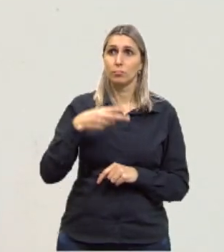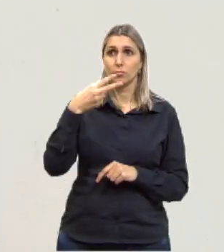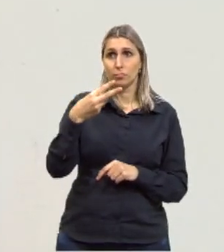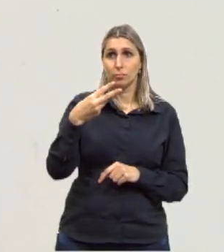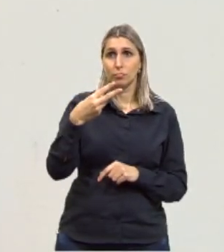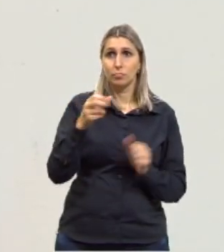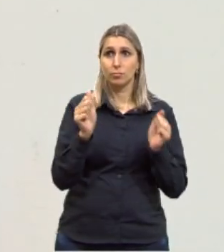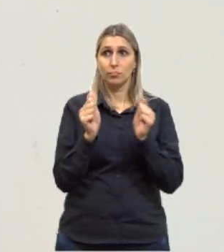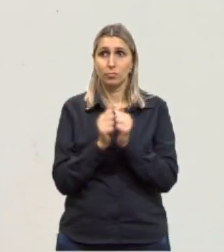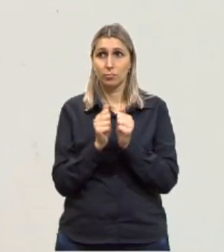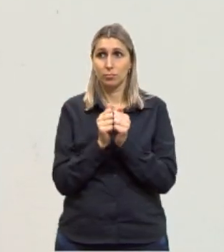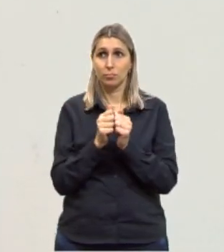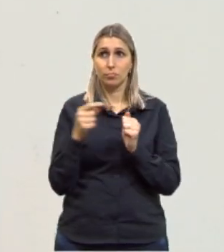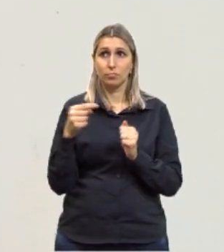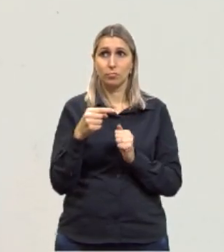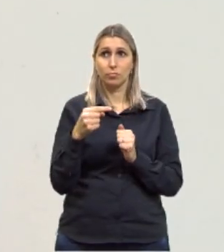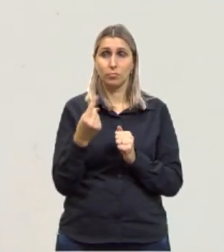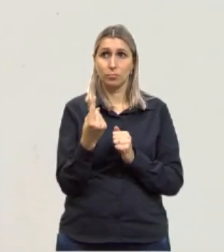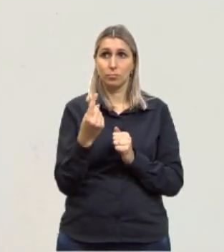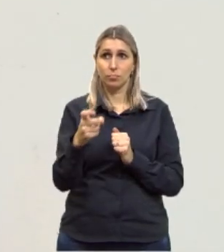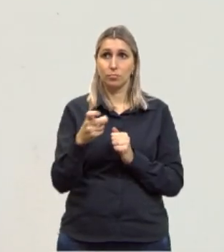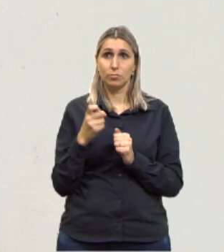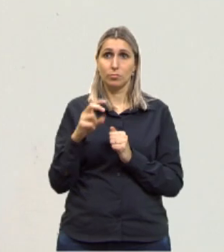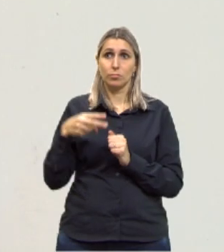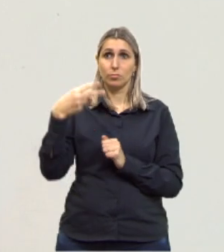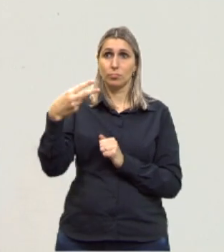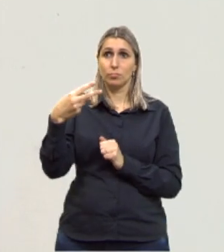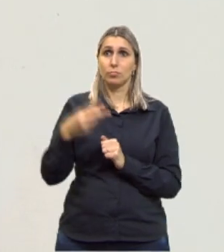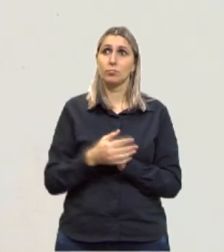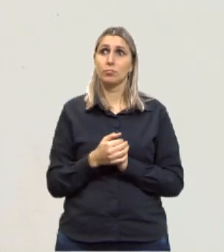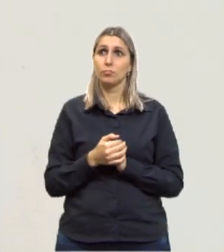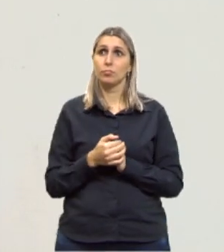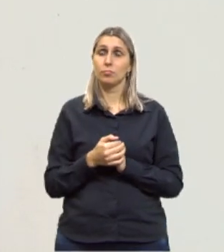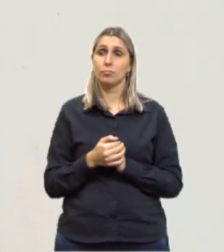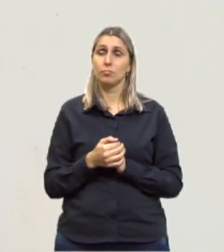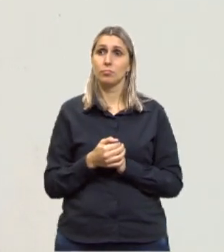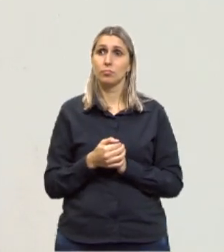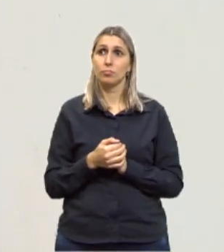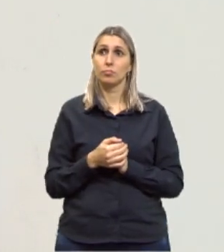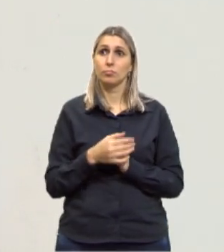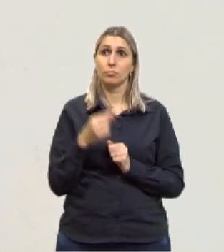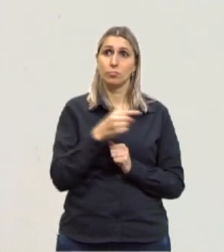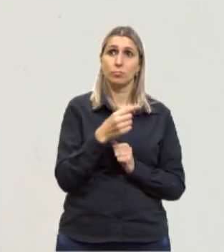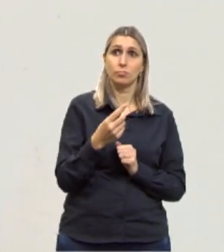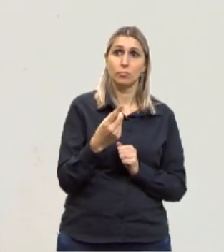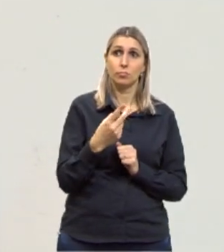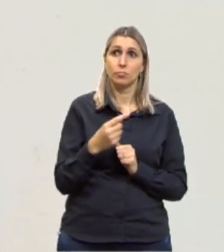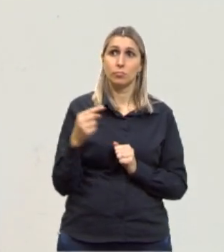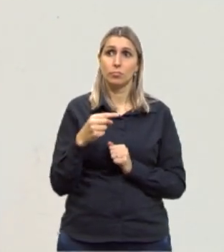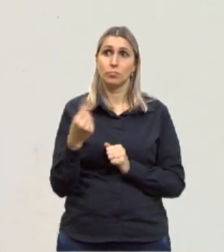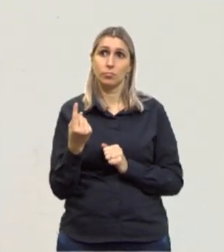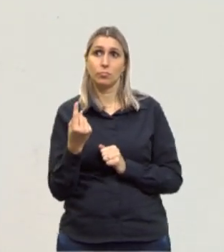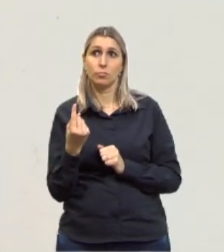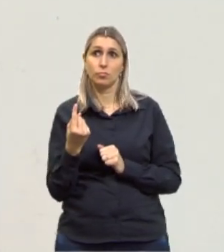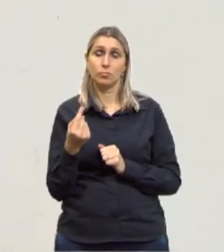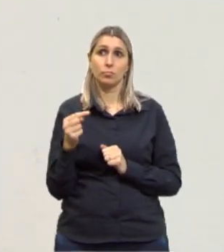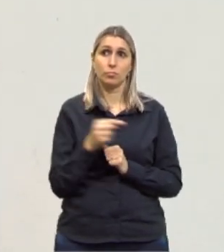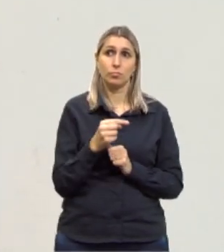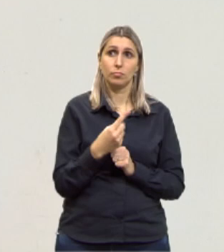para juntar com menos 1x ao quadrado. Devo 12 e devo 1,